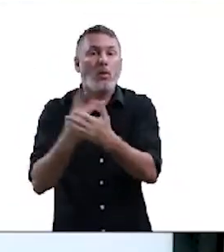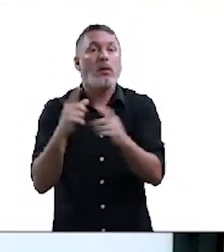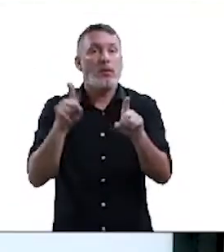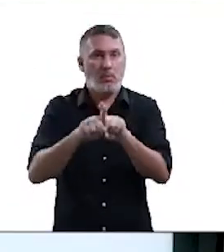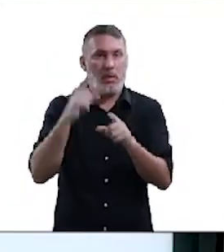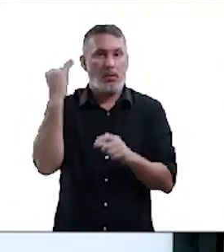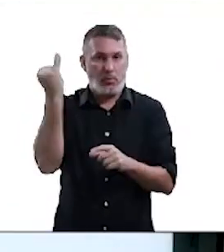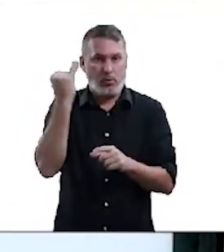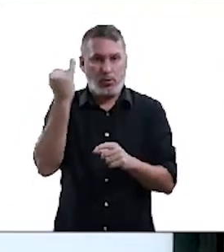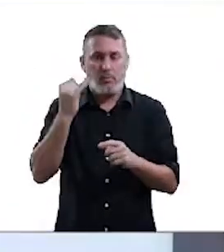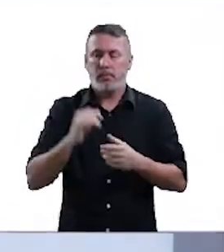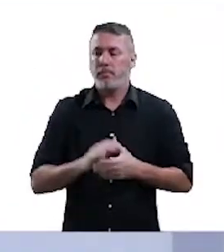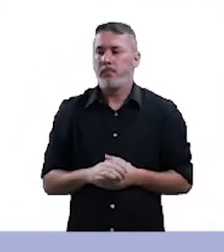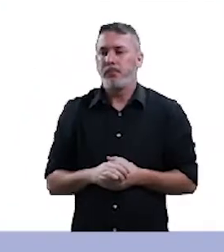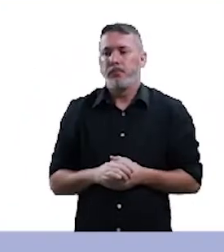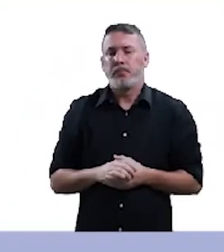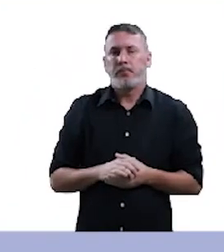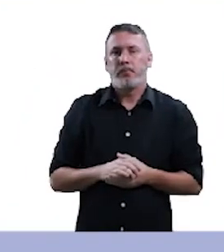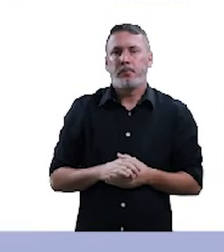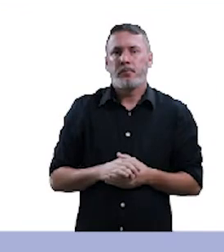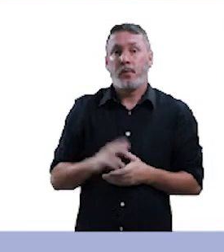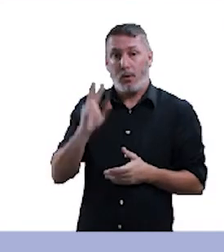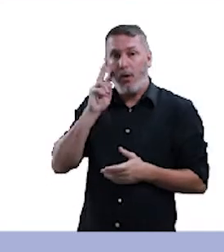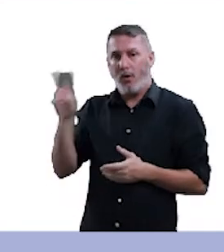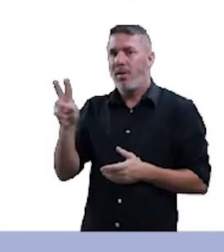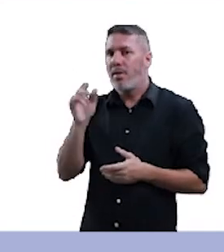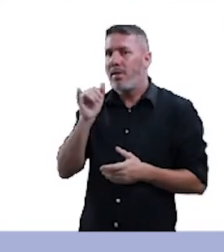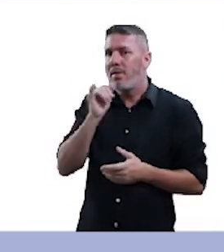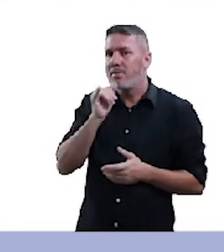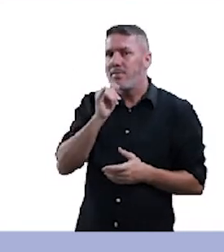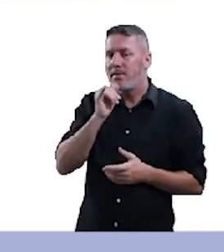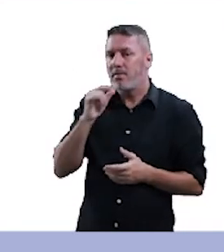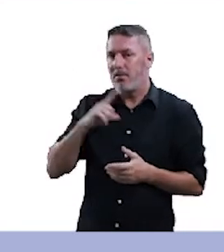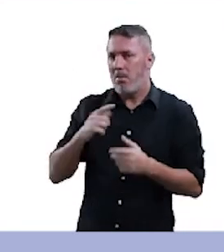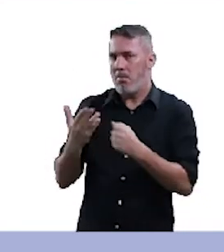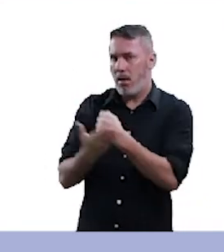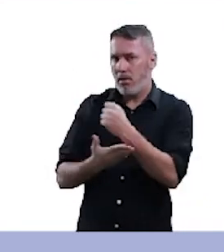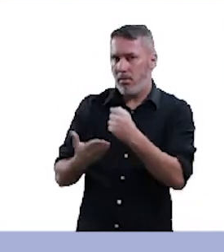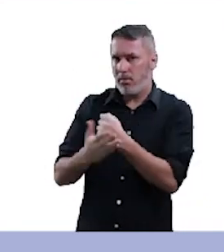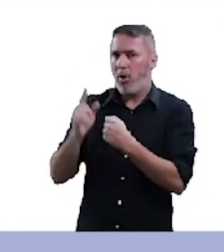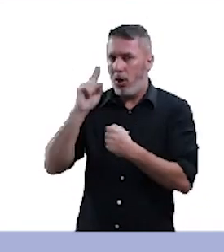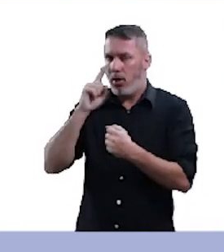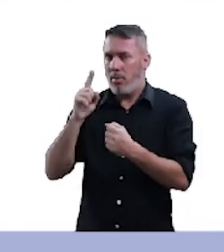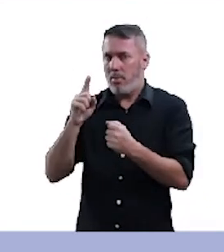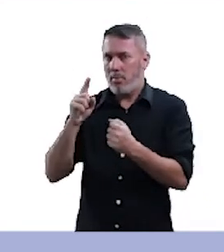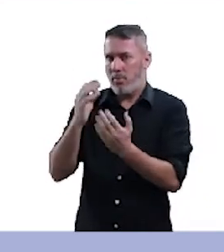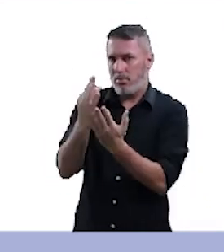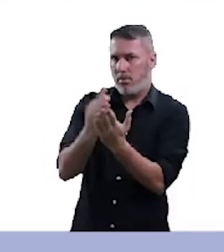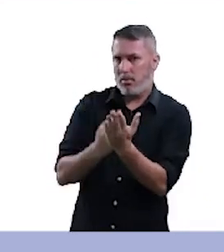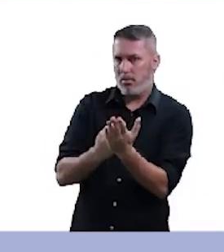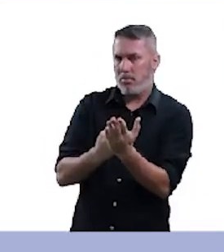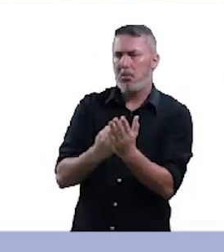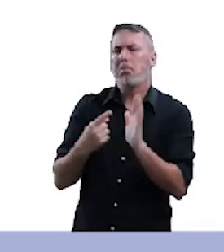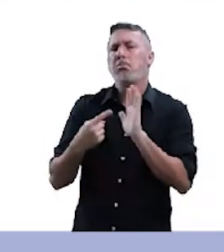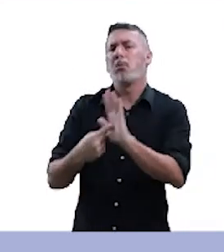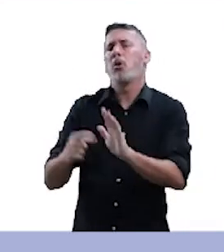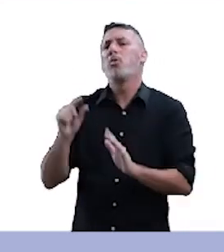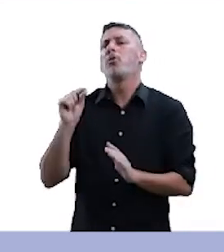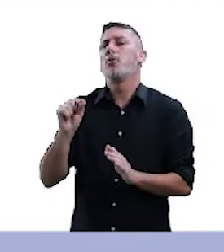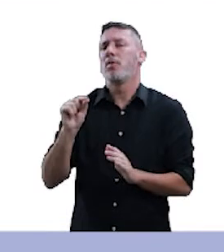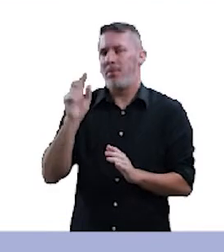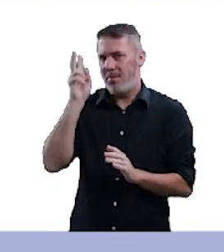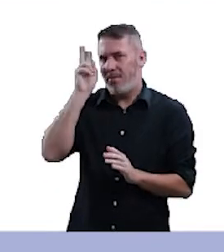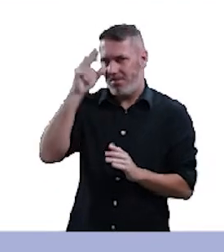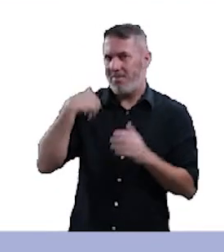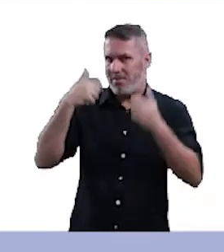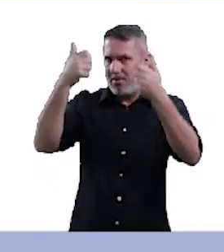Olha esse exemplo de fundamentação. Primeiro, ele apresentou o que aqui? Falamos agora há